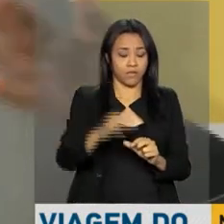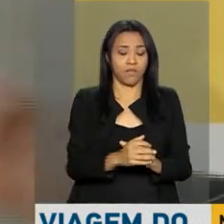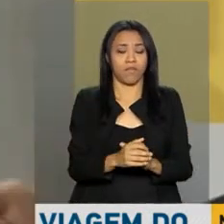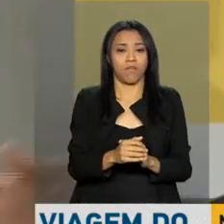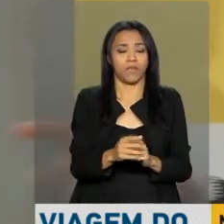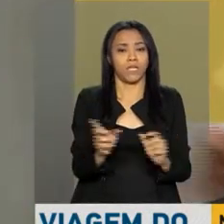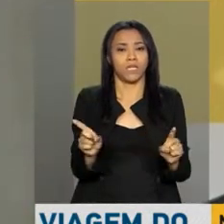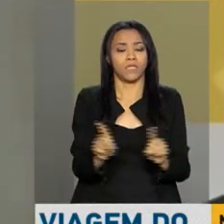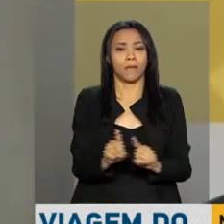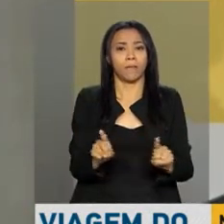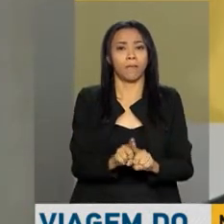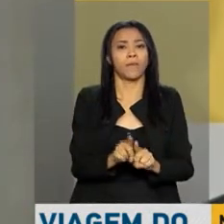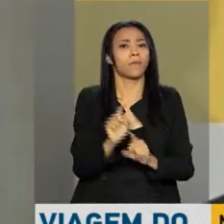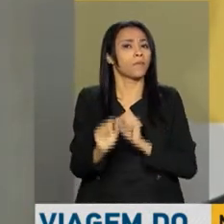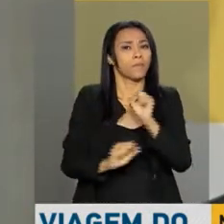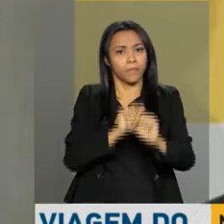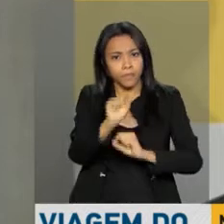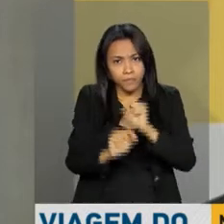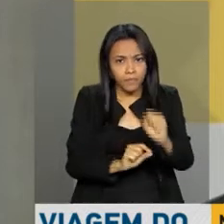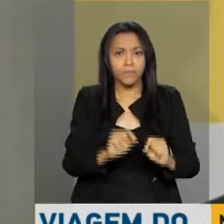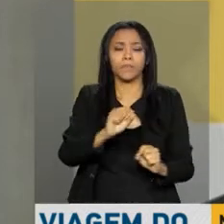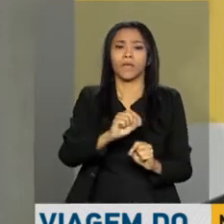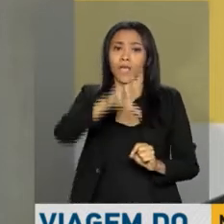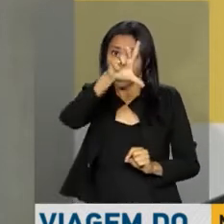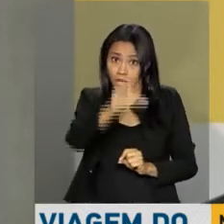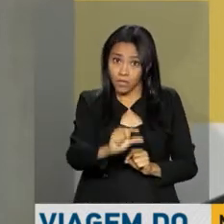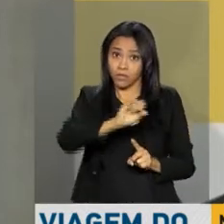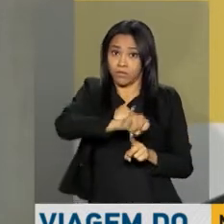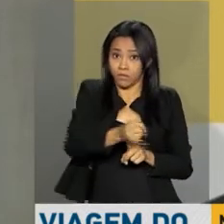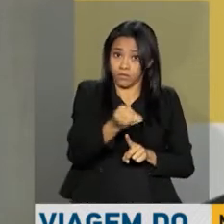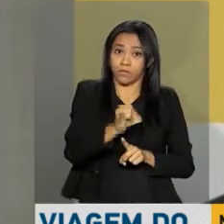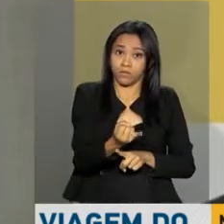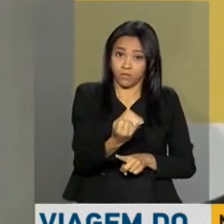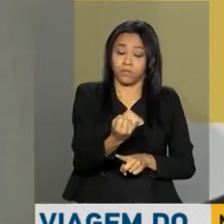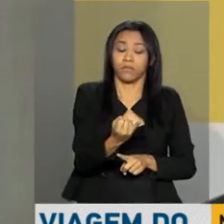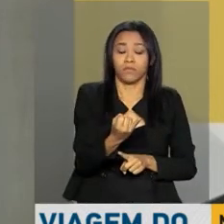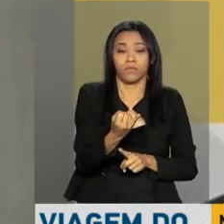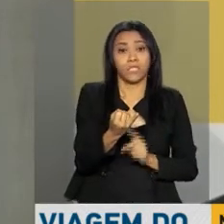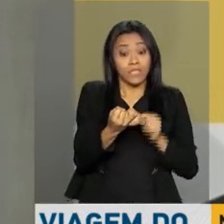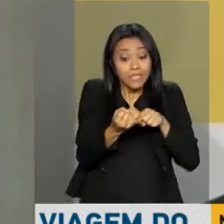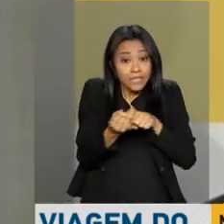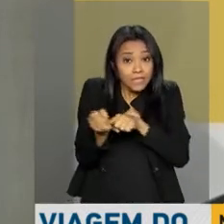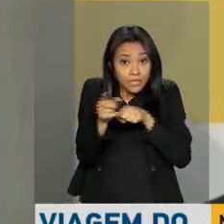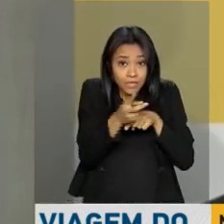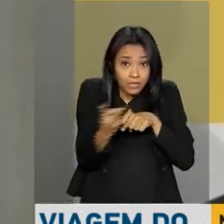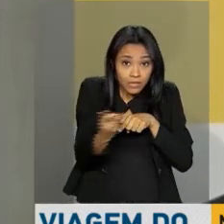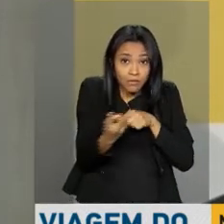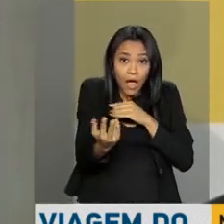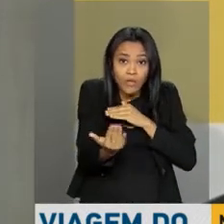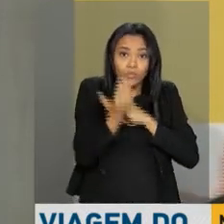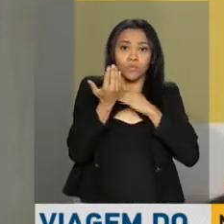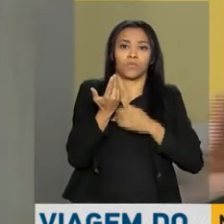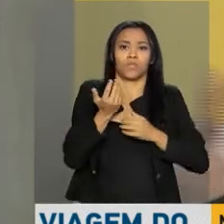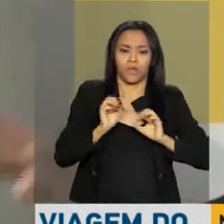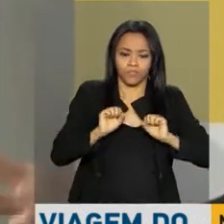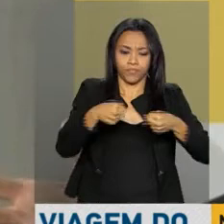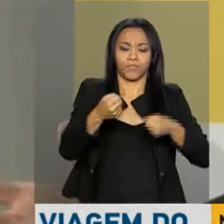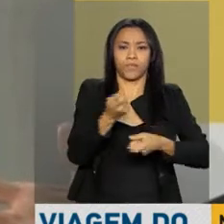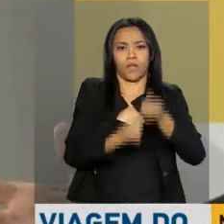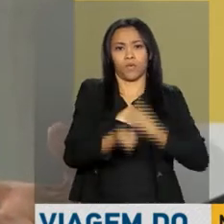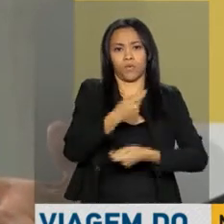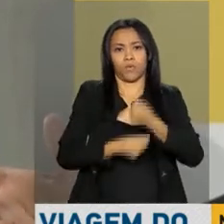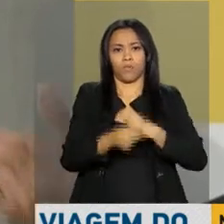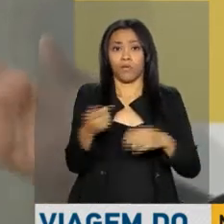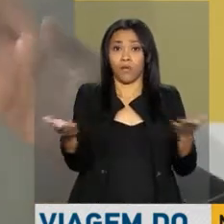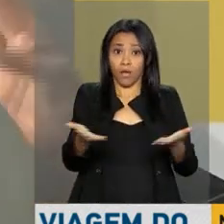concomitante redução dos juros é isso ajuda a economia e os empregos por exemplo estão